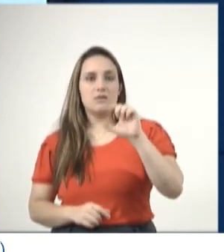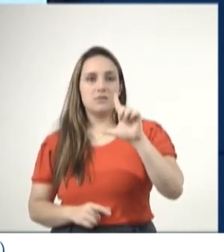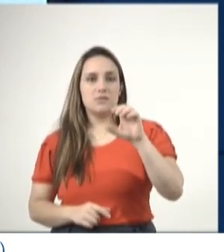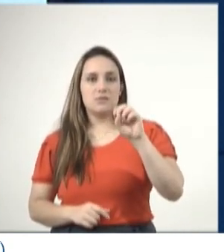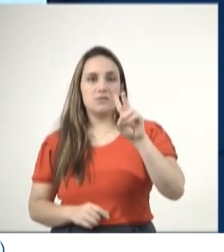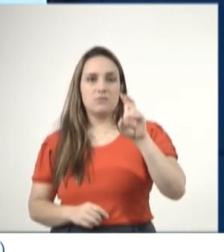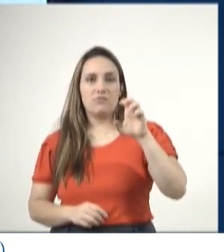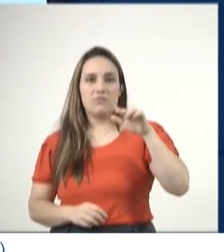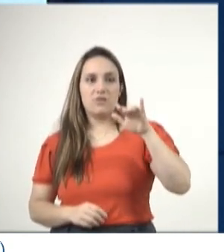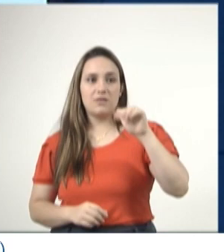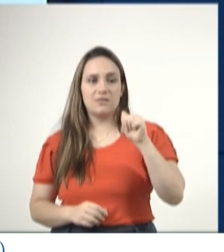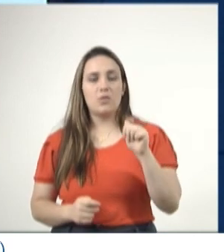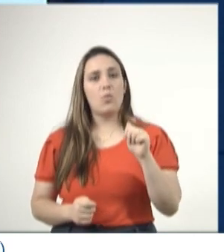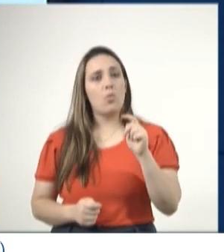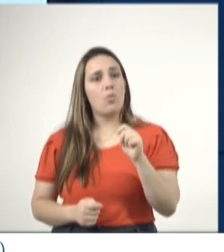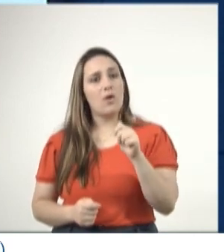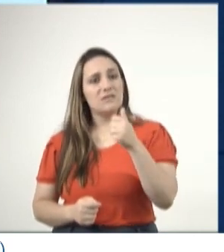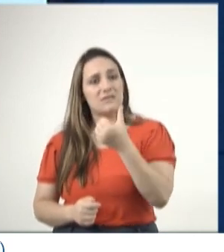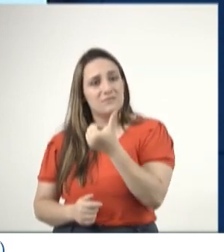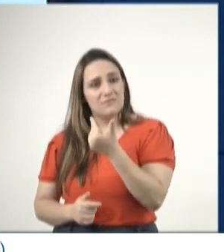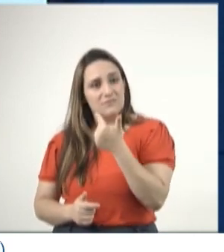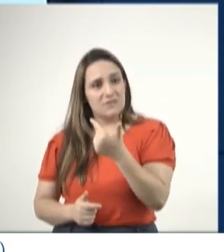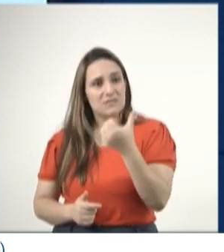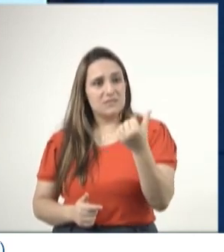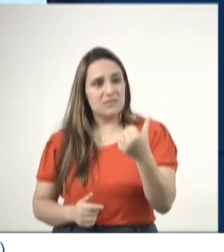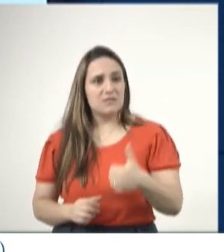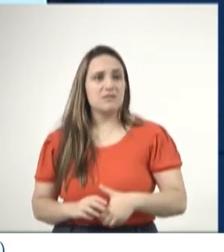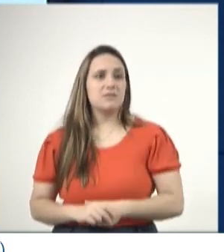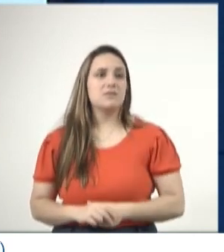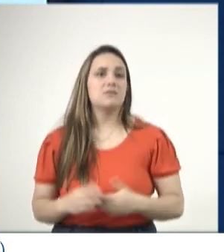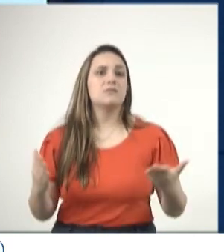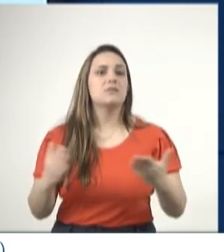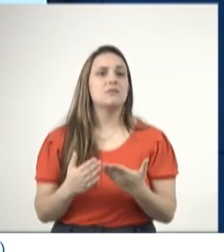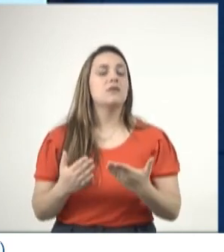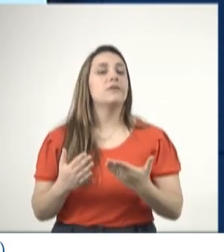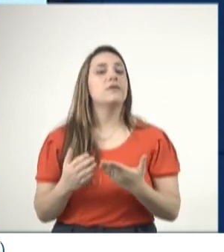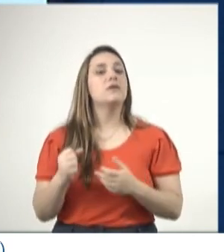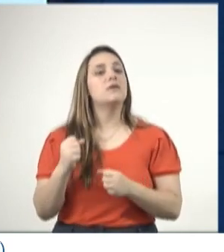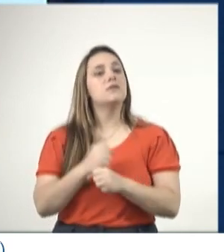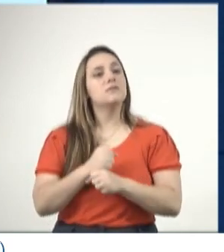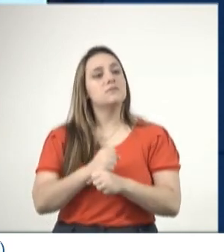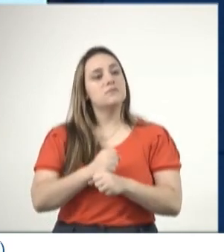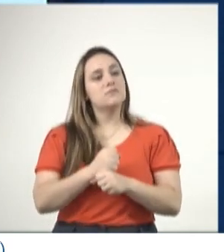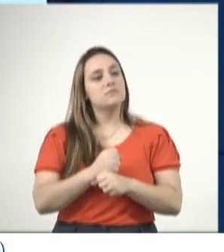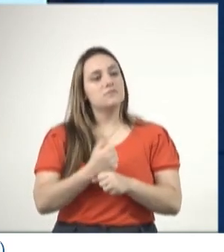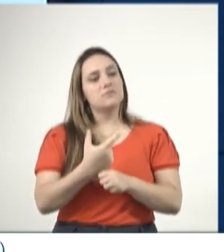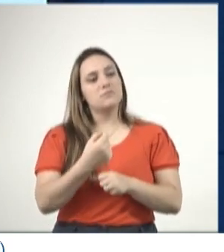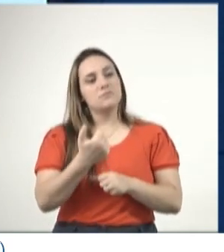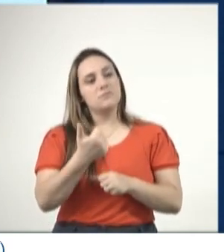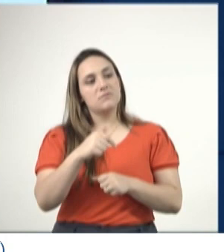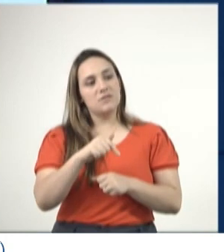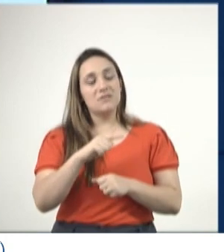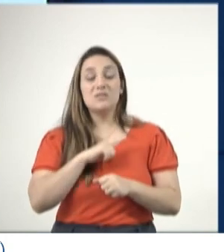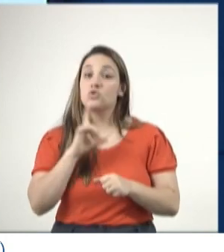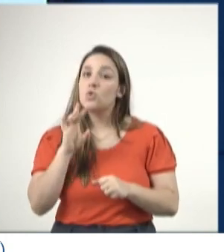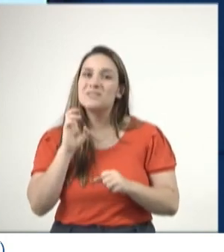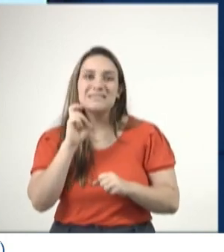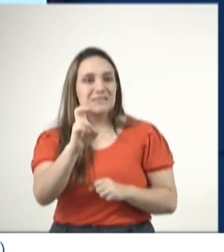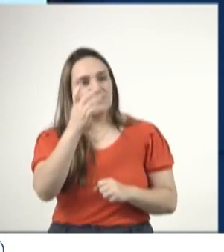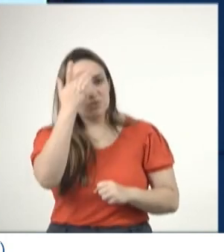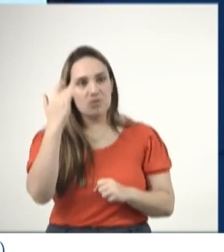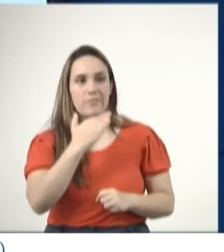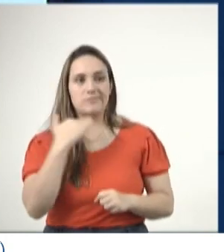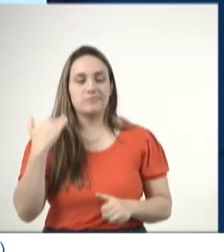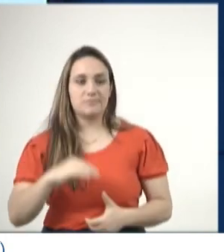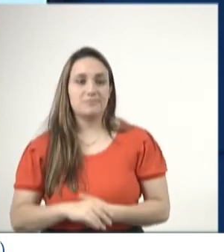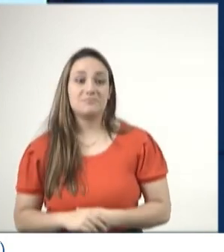mil habitantes na década de 90. E agora, já, 2017, 18, um índice de 5 mortes a cada 100 mil habitantes.